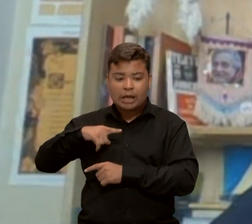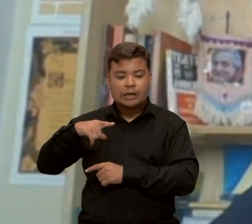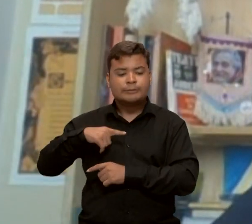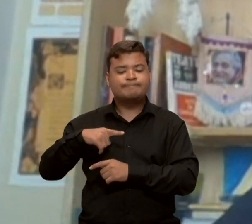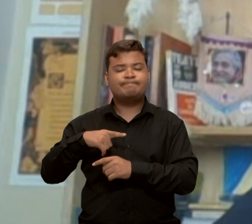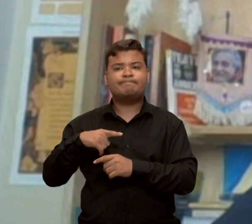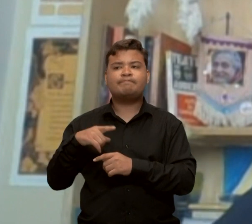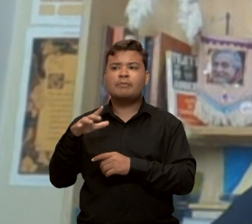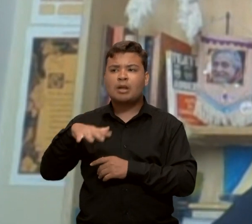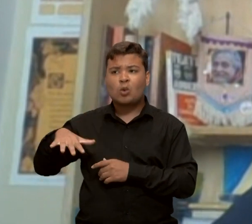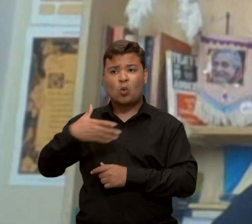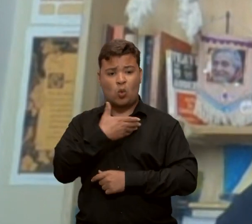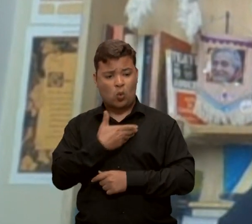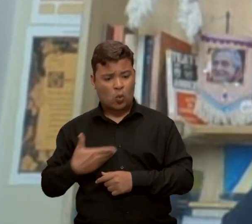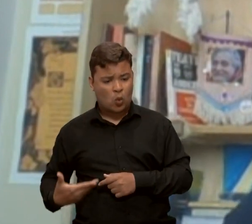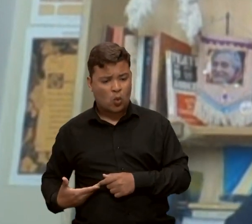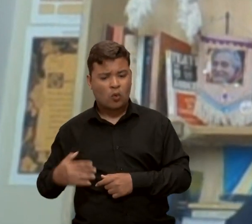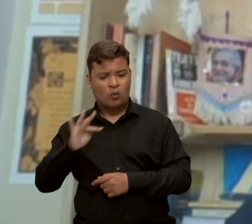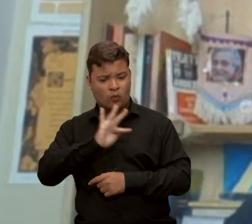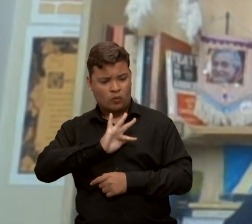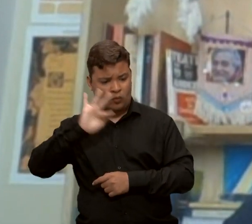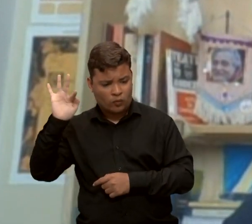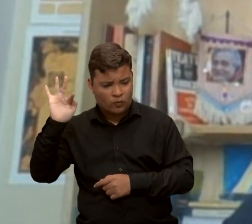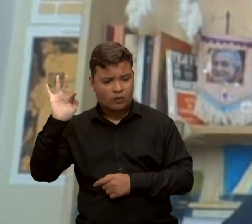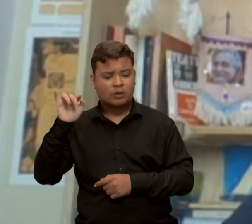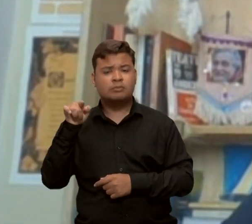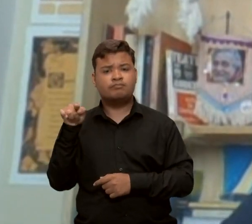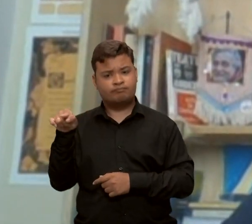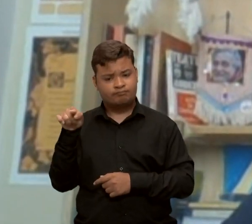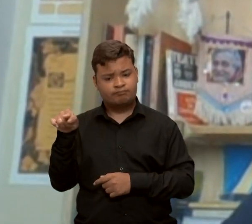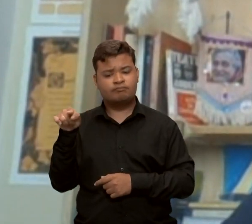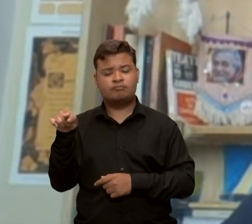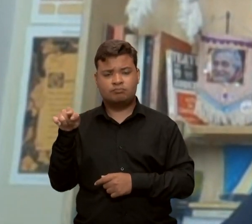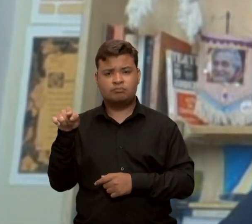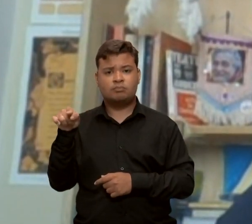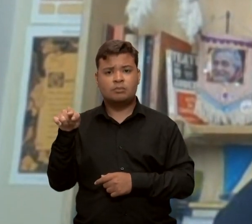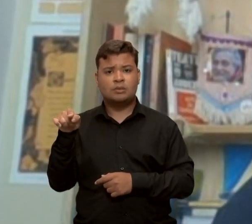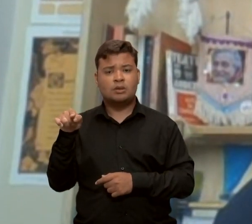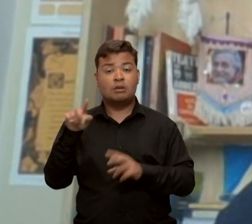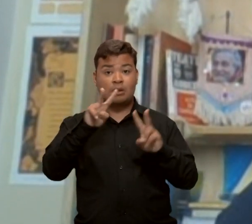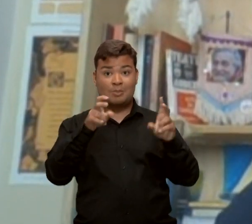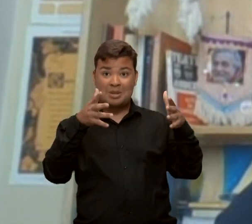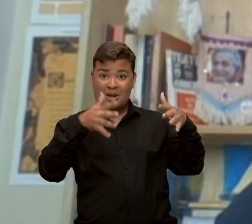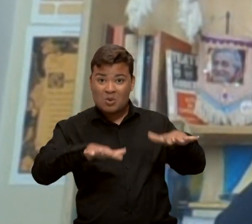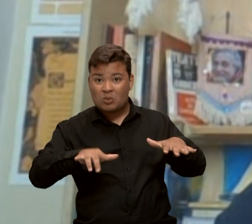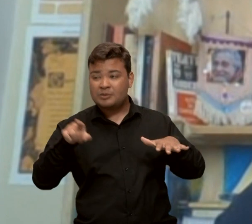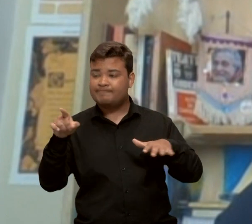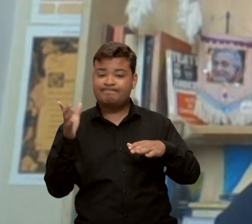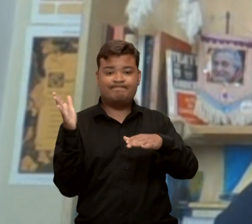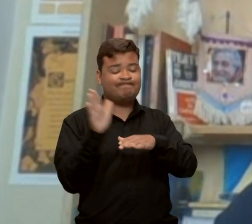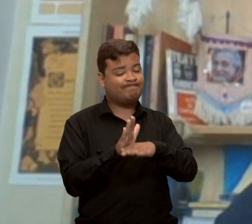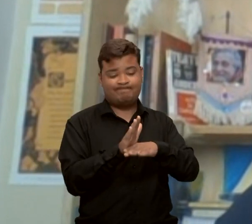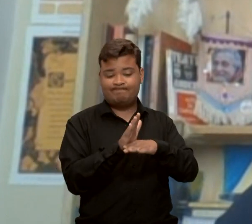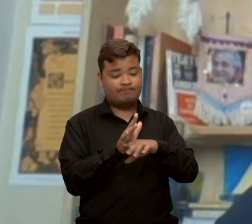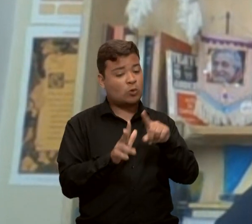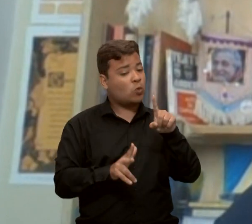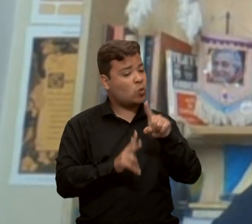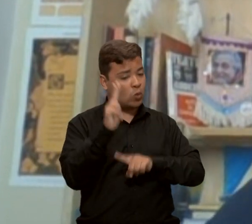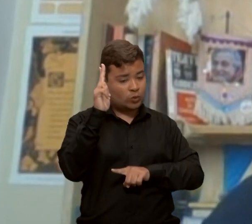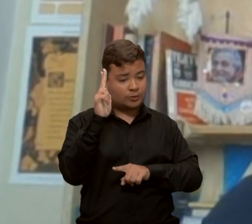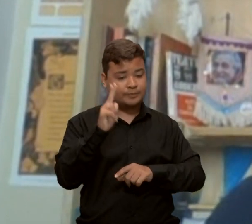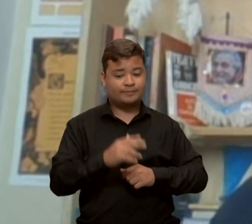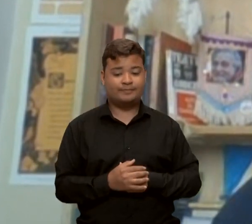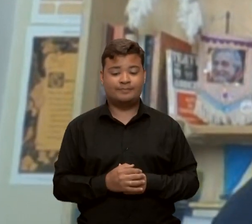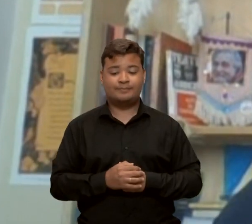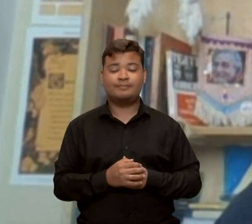nível federal, no que se diz a inclusão, porque, como eu comecei minha